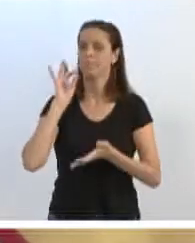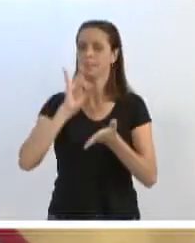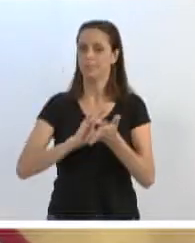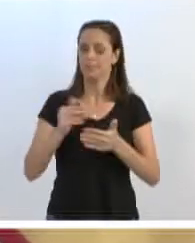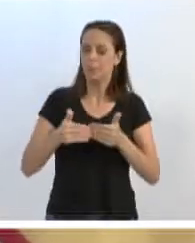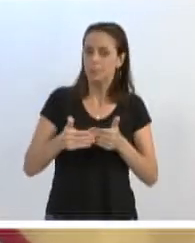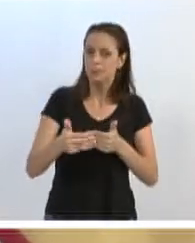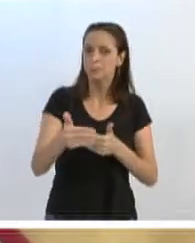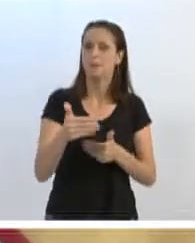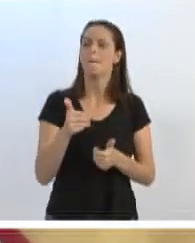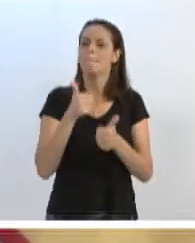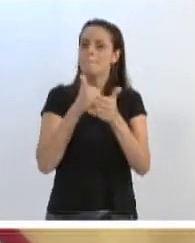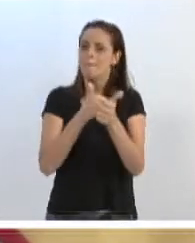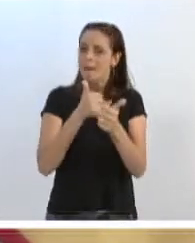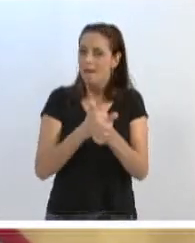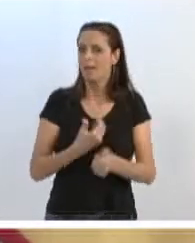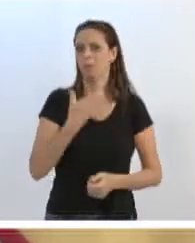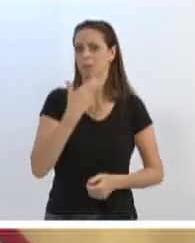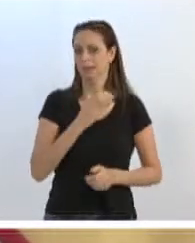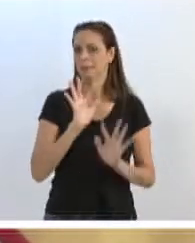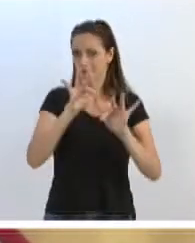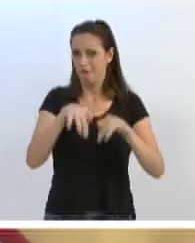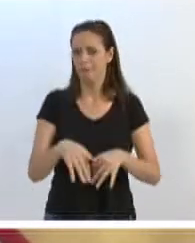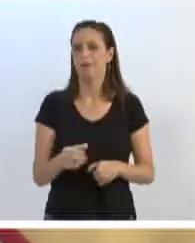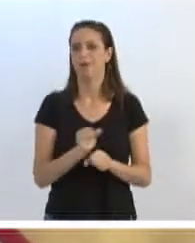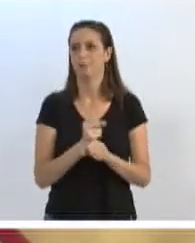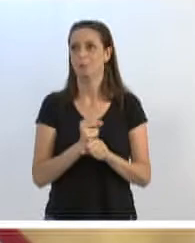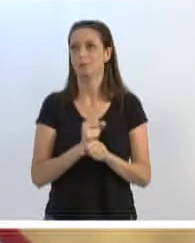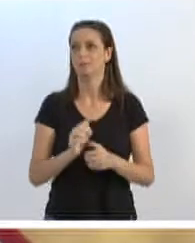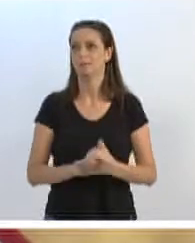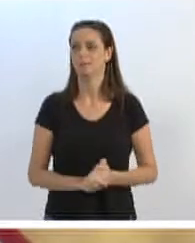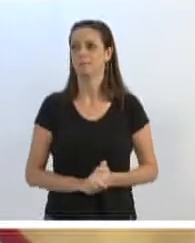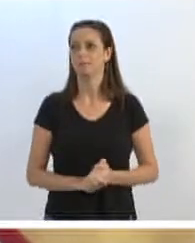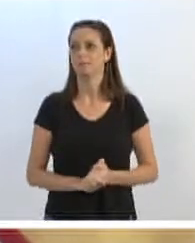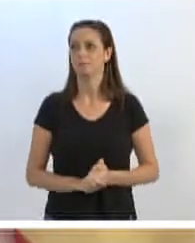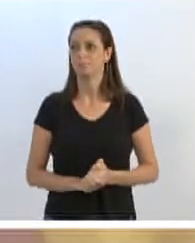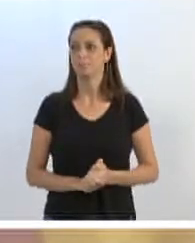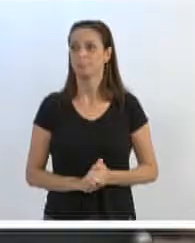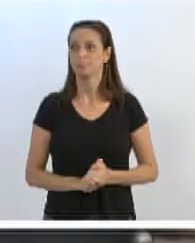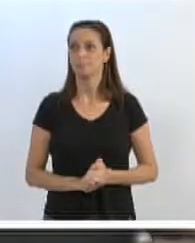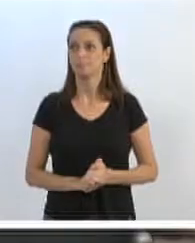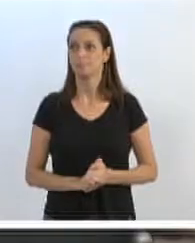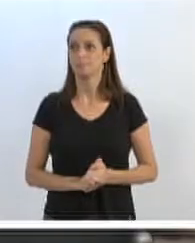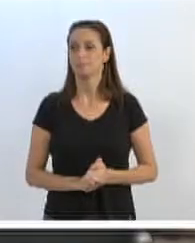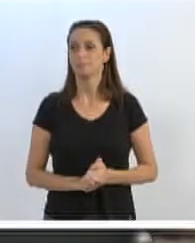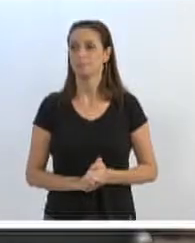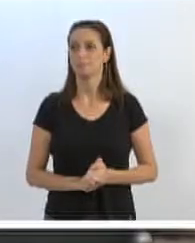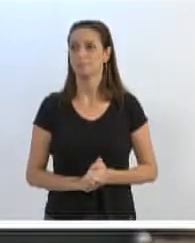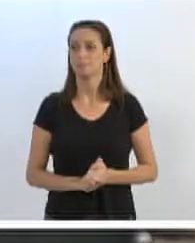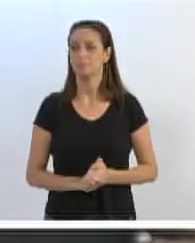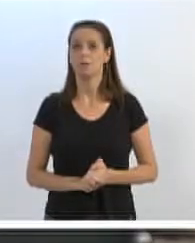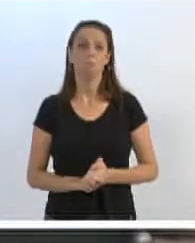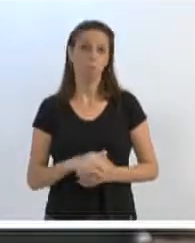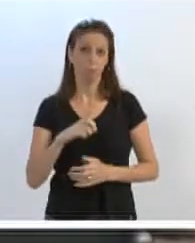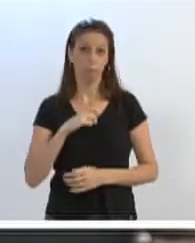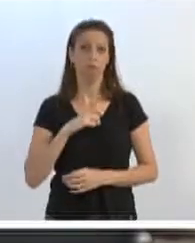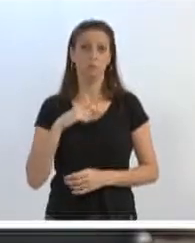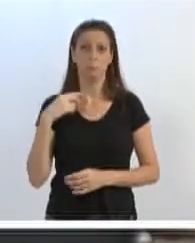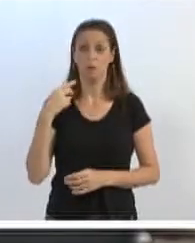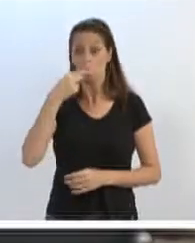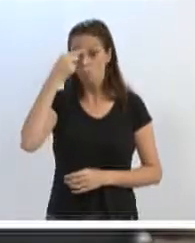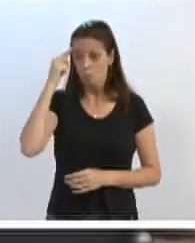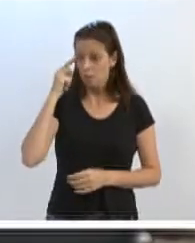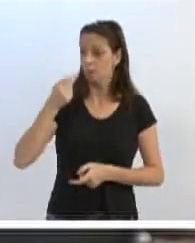aproximamos do final do ano obrigado vereador marcelo chegou à seleção precisa de mais tempo estão oferecendo aqui o vereador ito